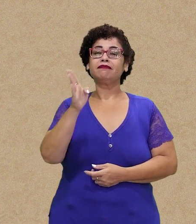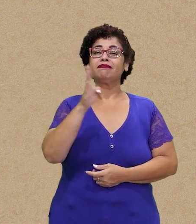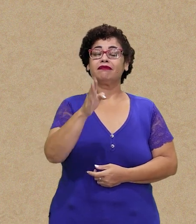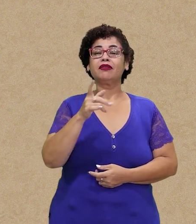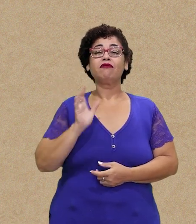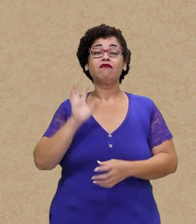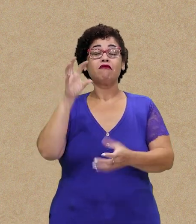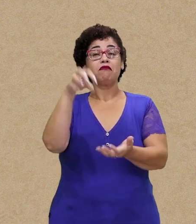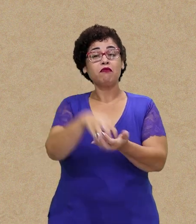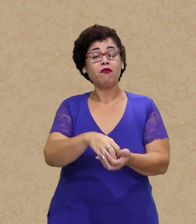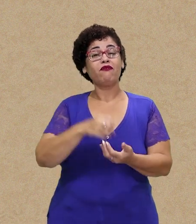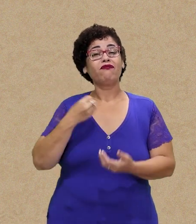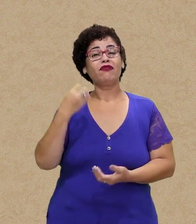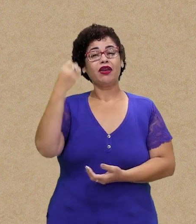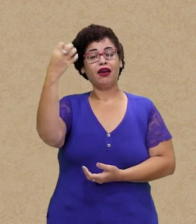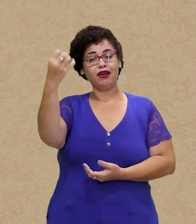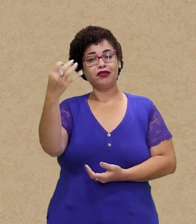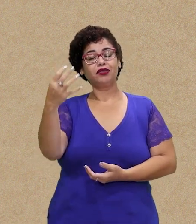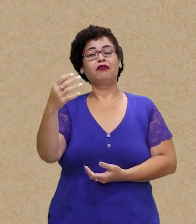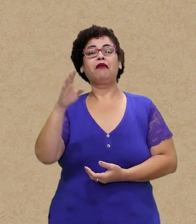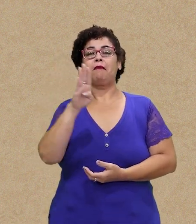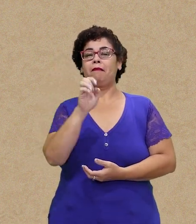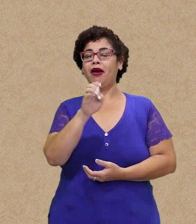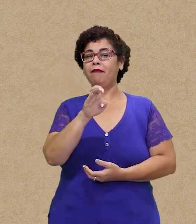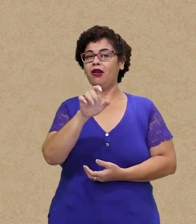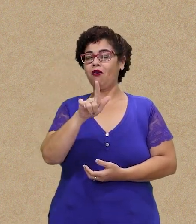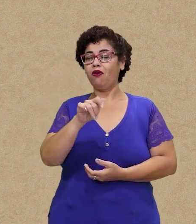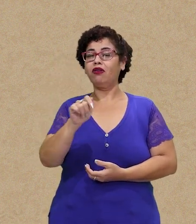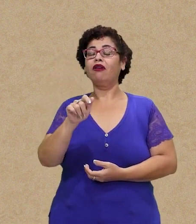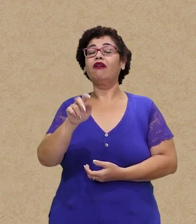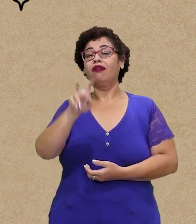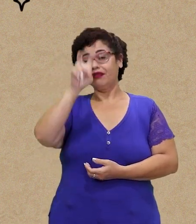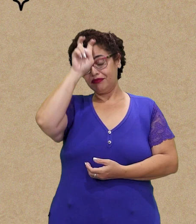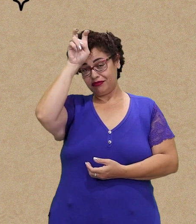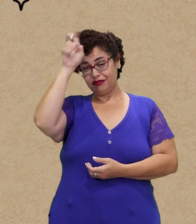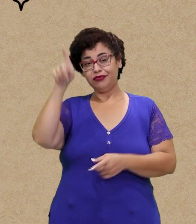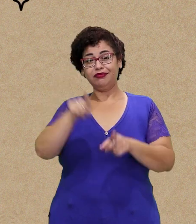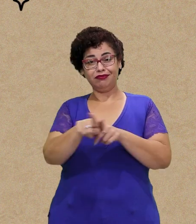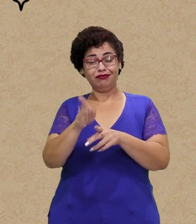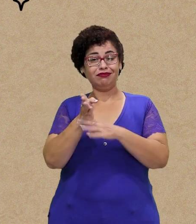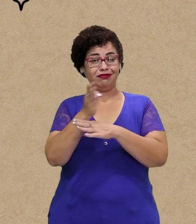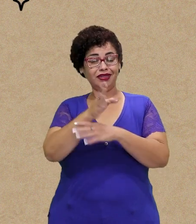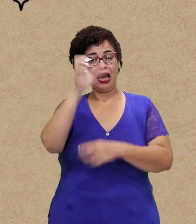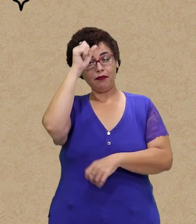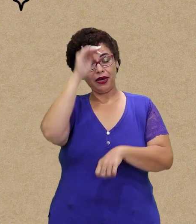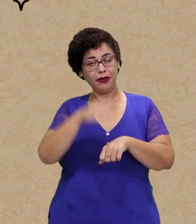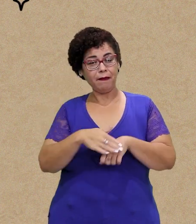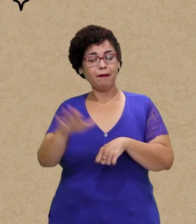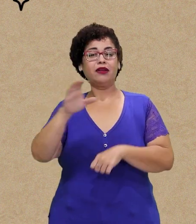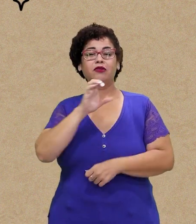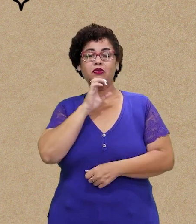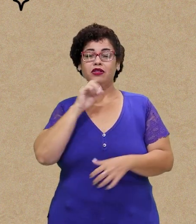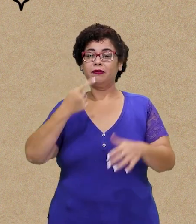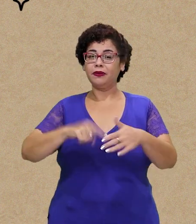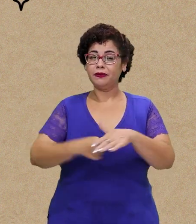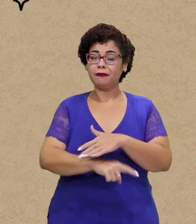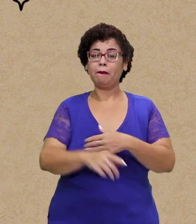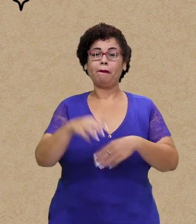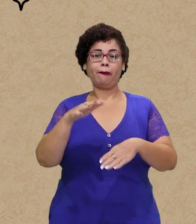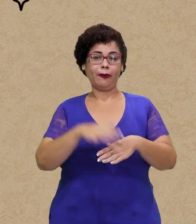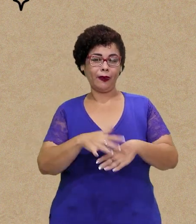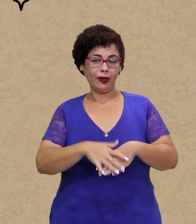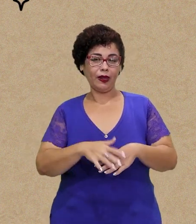pelos centros de conhecimento da época, como a Babilônia e o Egito, para aprender mais e aprofundar seus conhecimentos